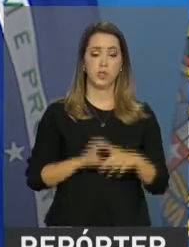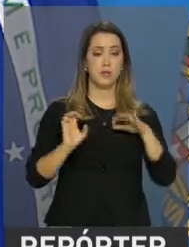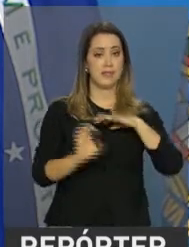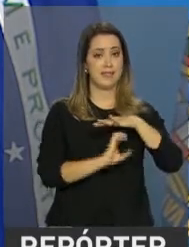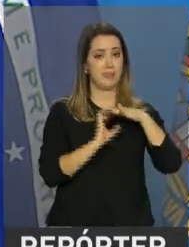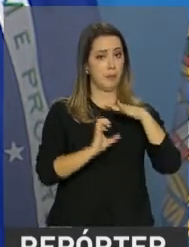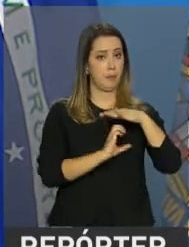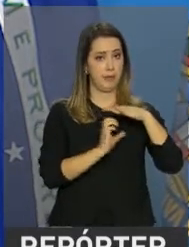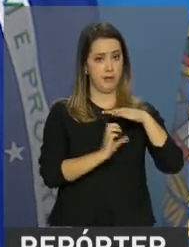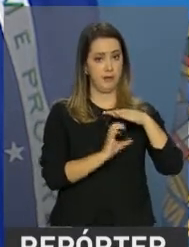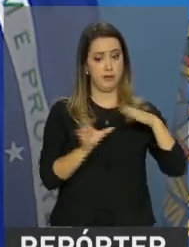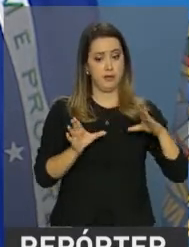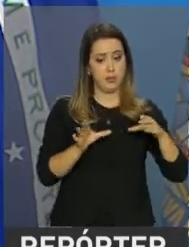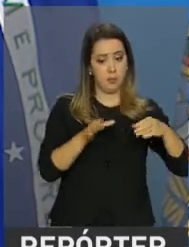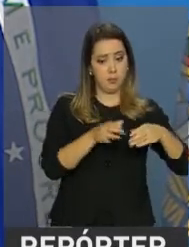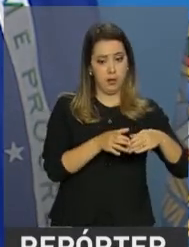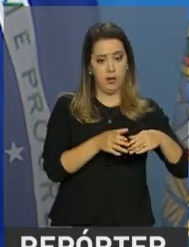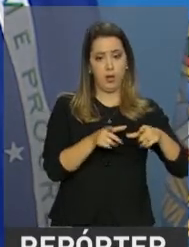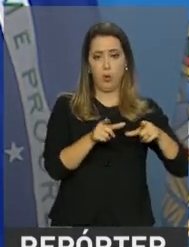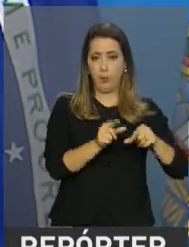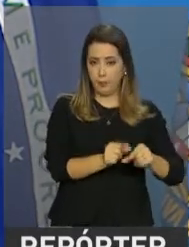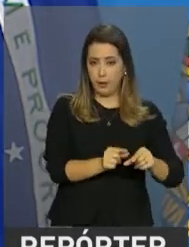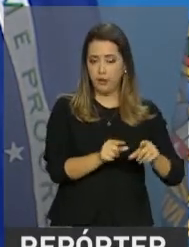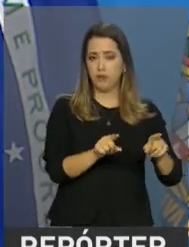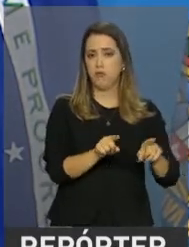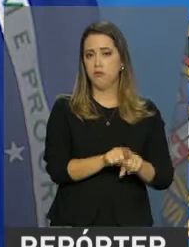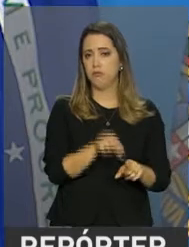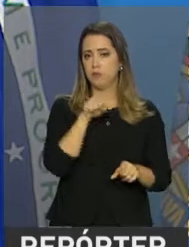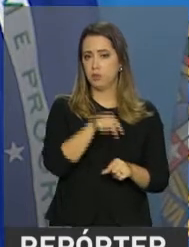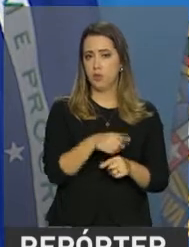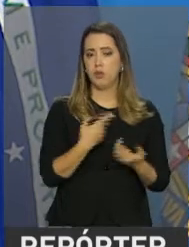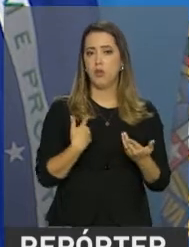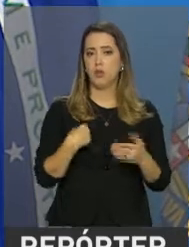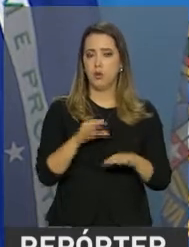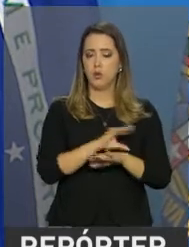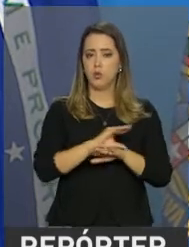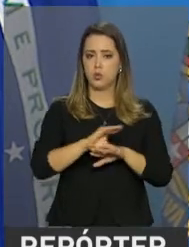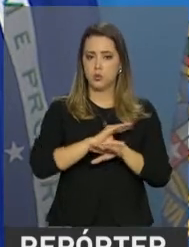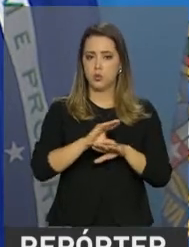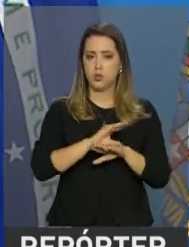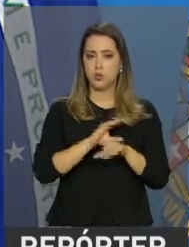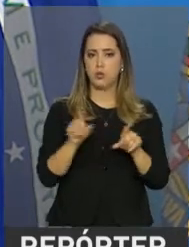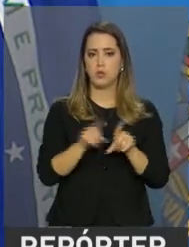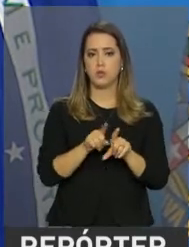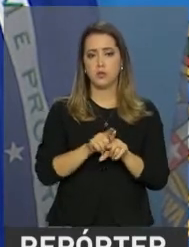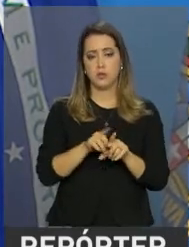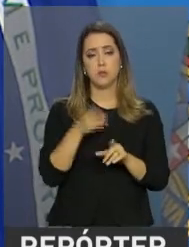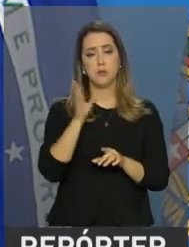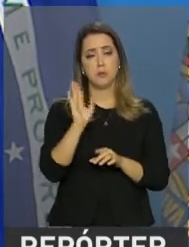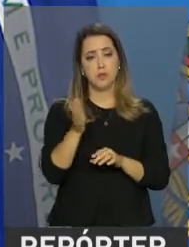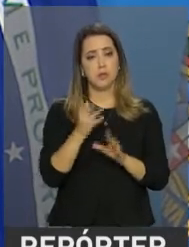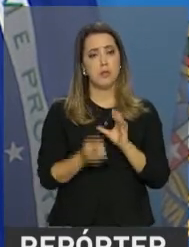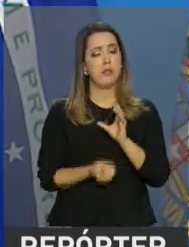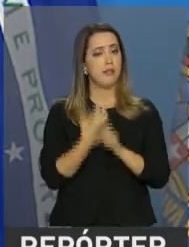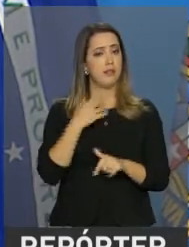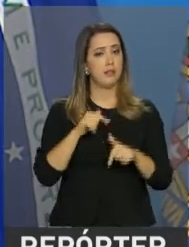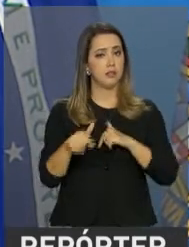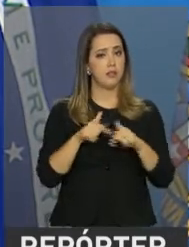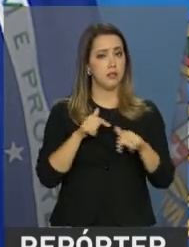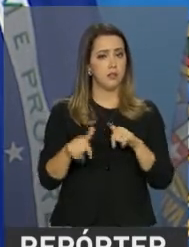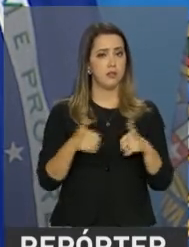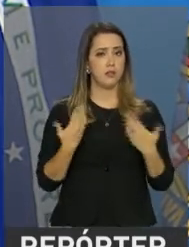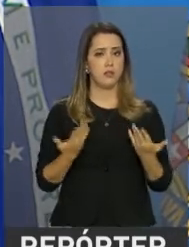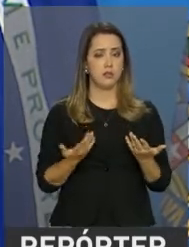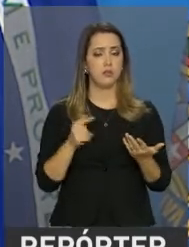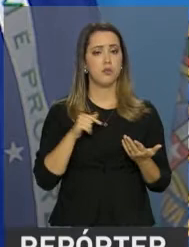empresa sobre ter a digamos assim o prestigiamento condicional também lembrou afif é geradora de